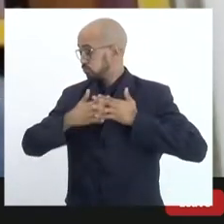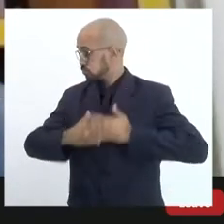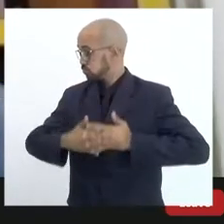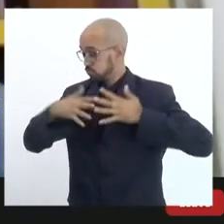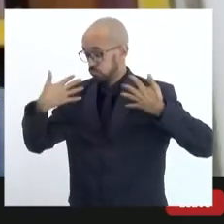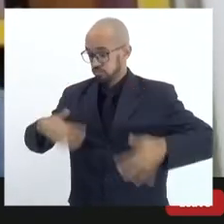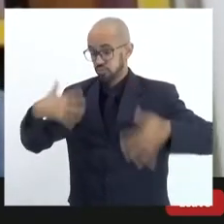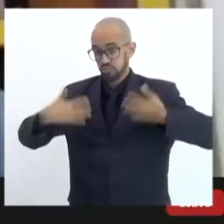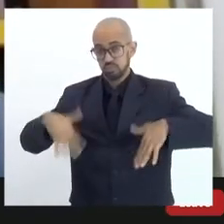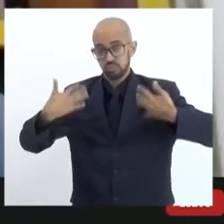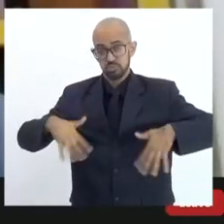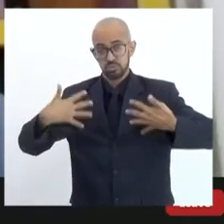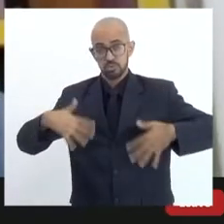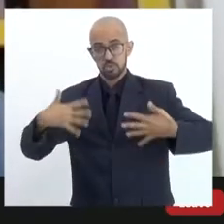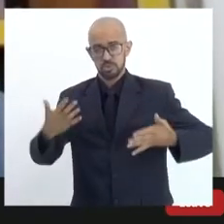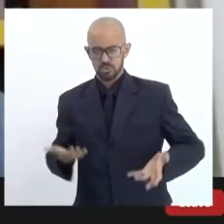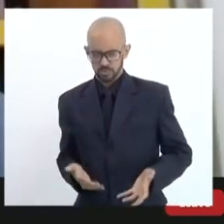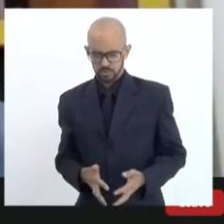fica vulnerável.